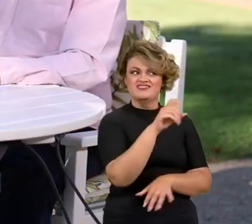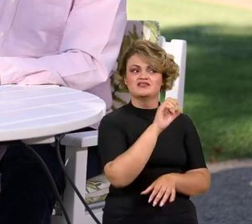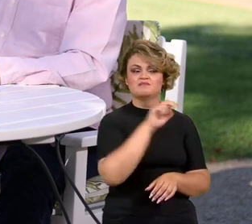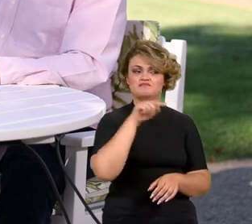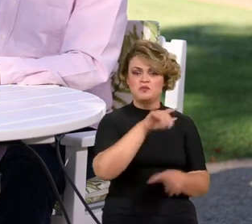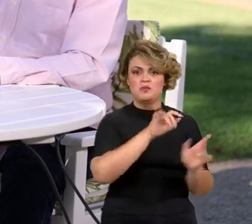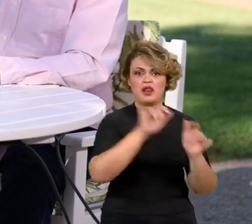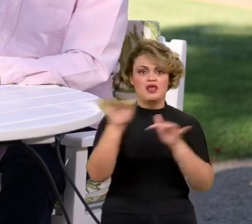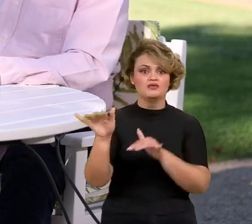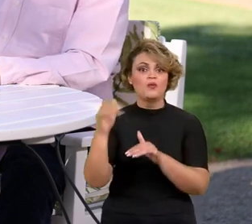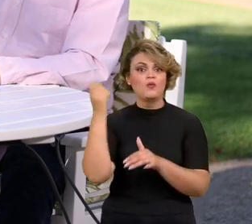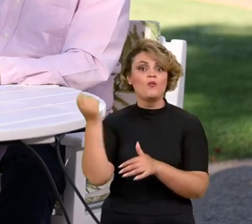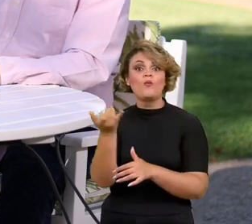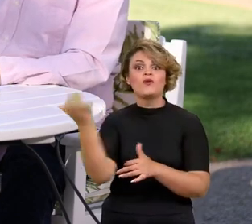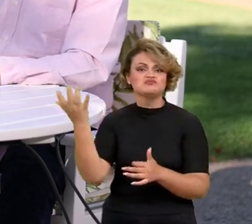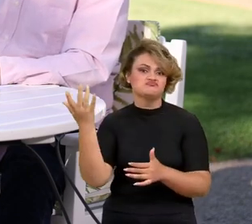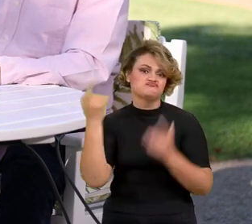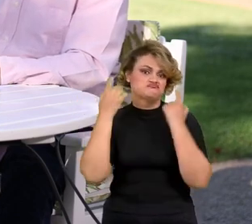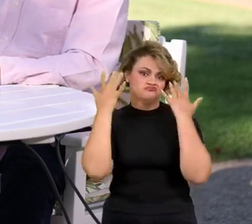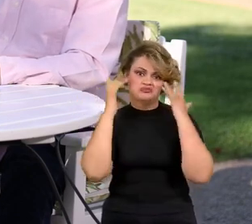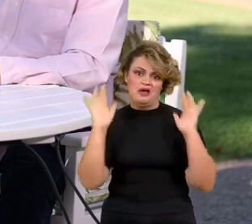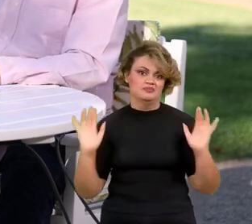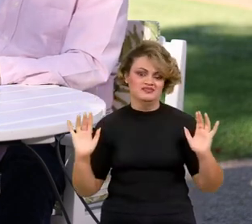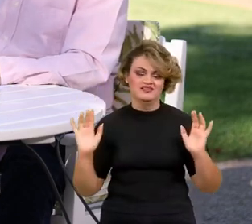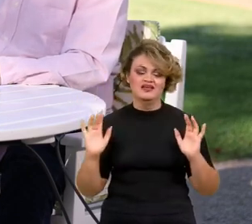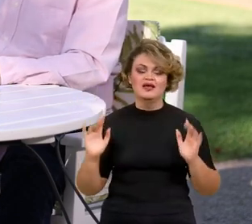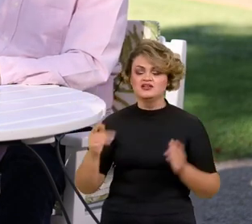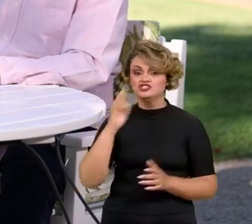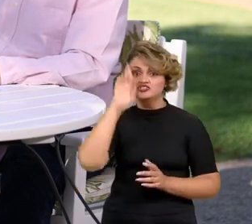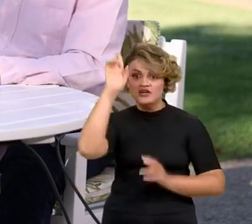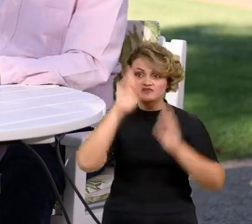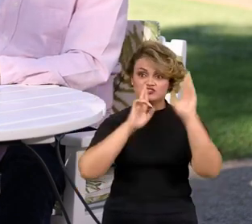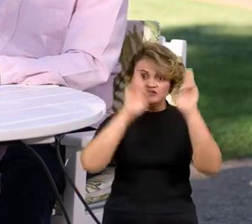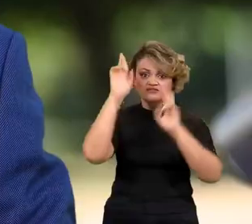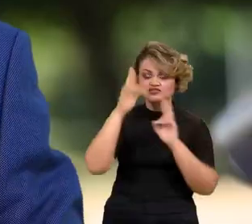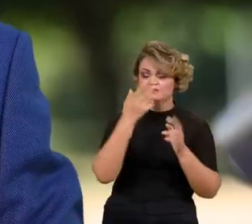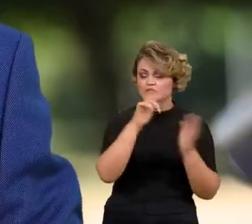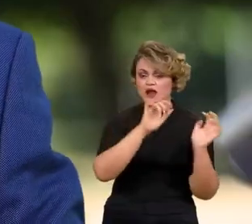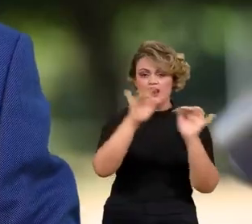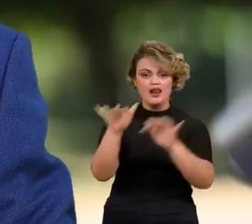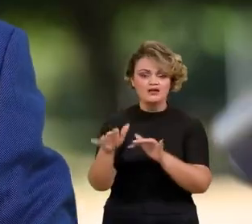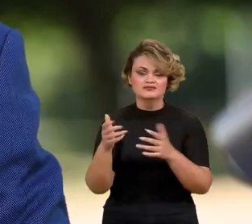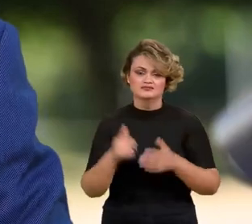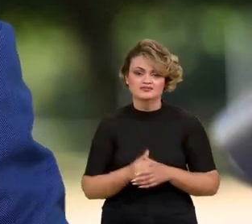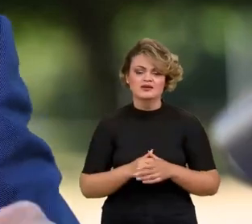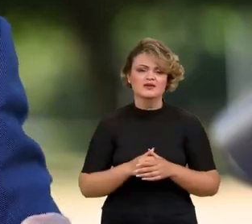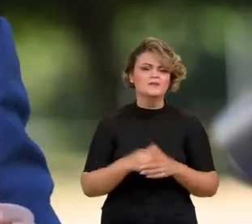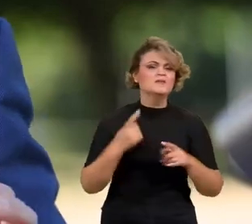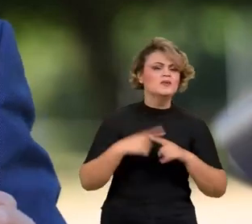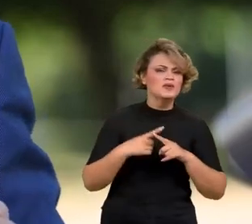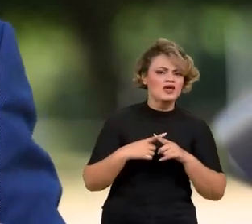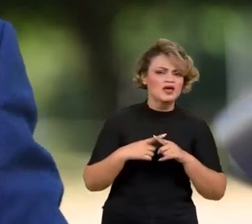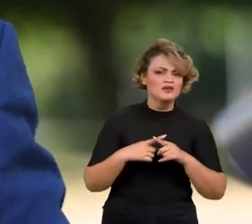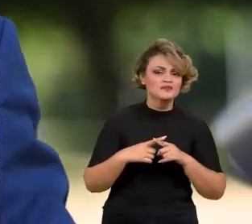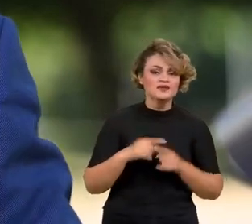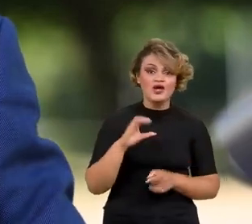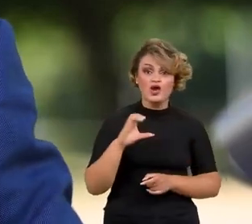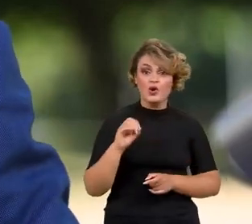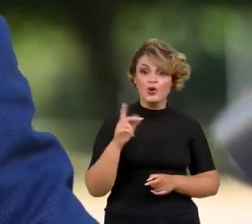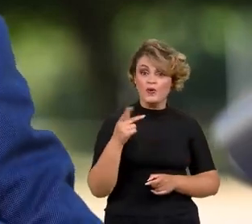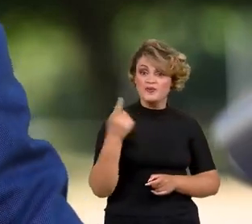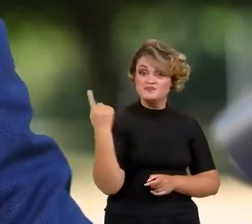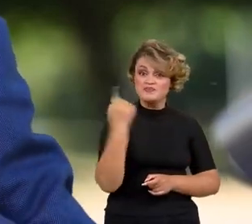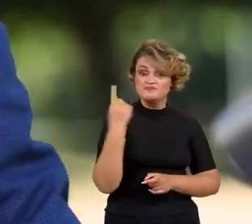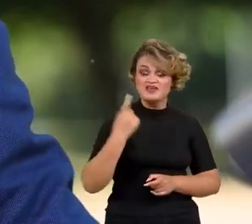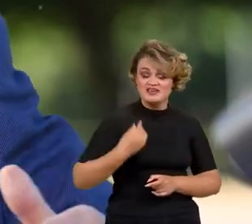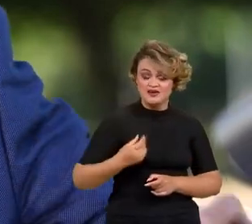da quantidade de chefe de estado que vão concorrer E por que isso porque a primeira Copa é feita na Amazônia olha